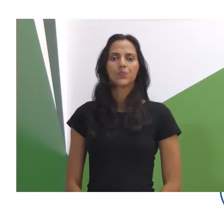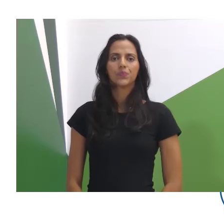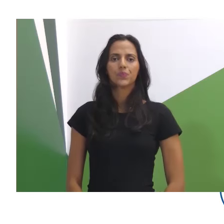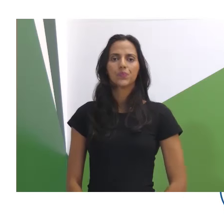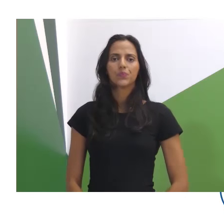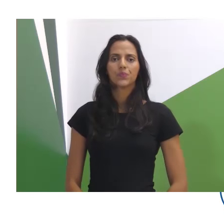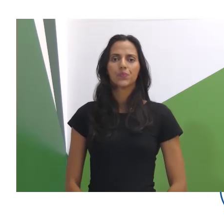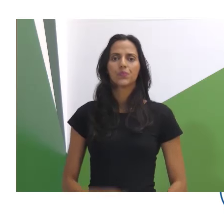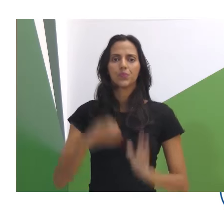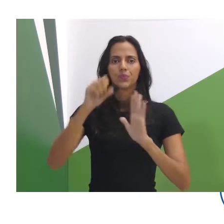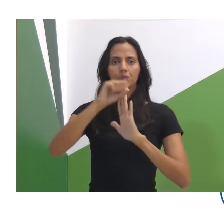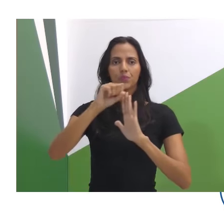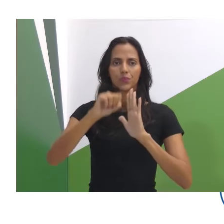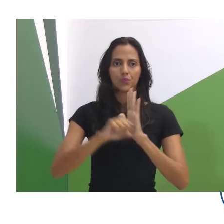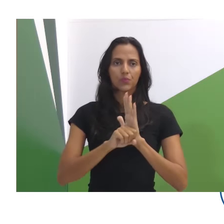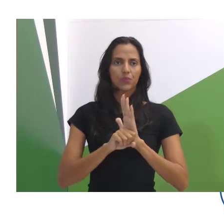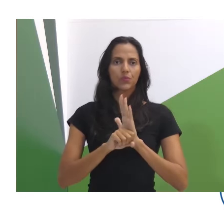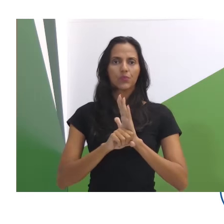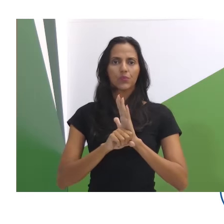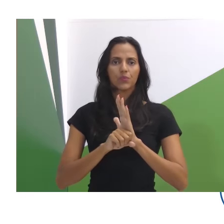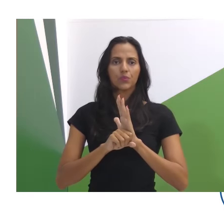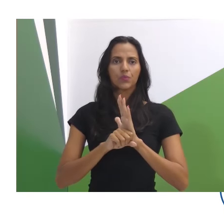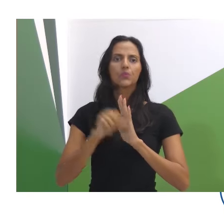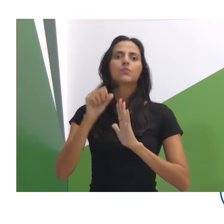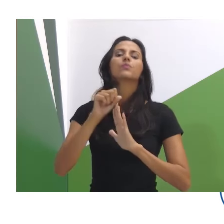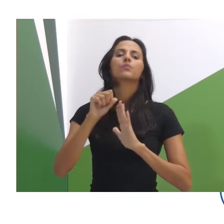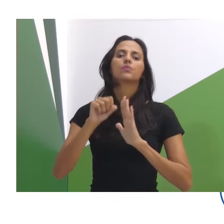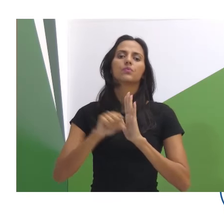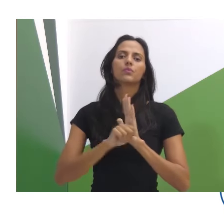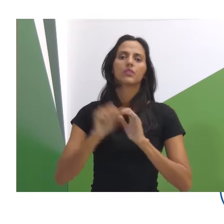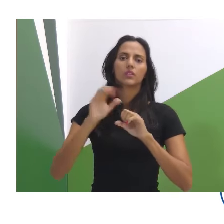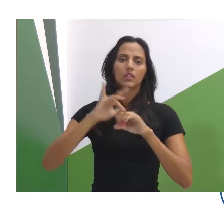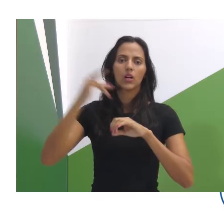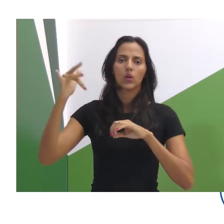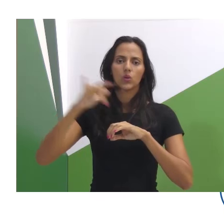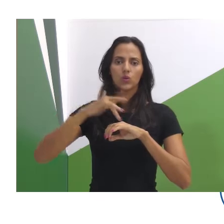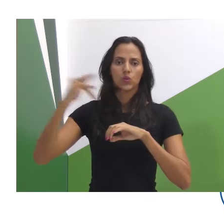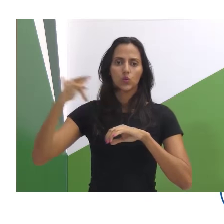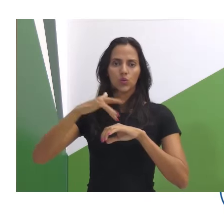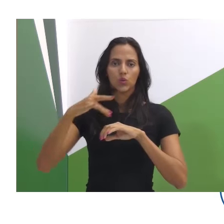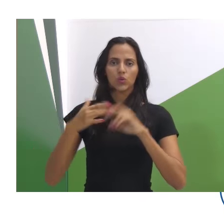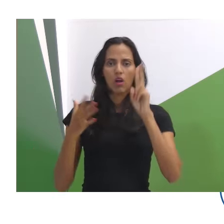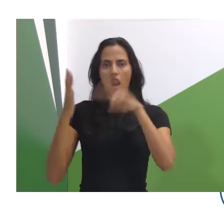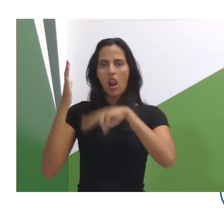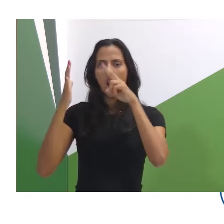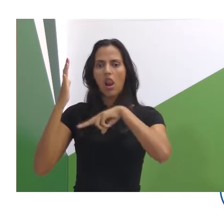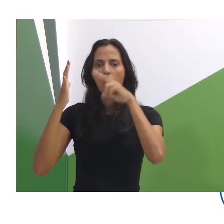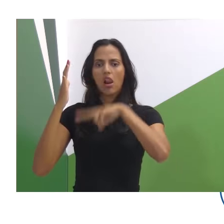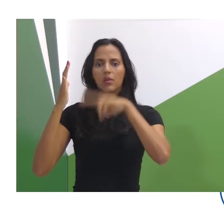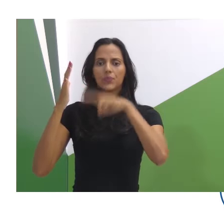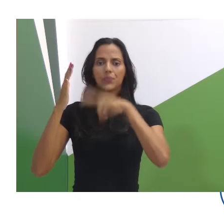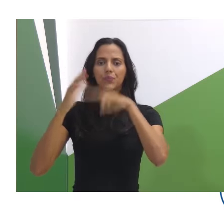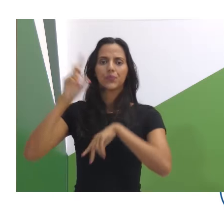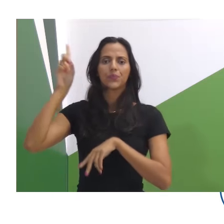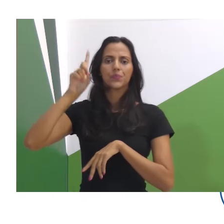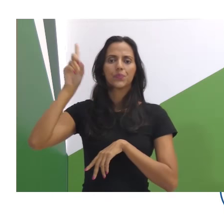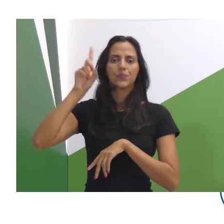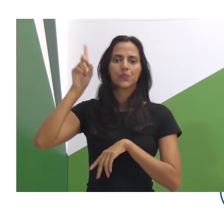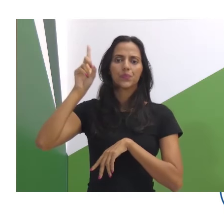No século do ouro, alguns escravos conseguiam comprar a sua liberdade após adquirirem a carta de alforria,